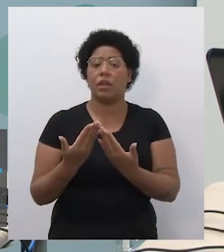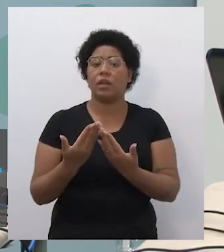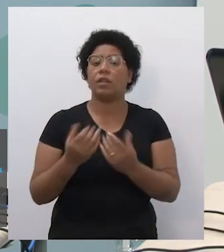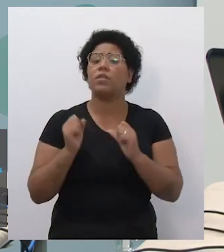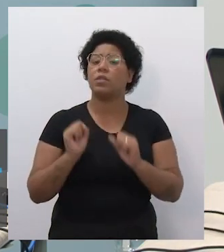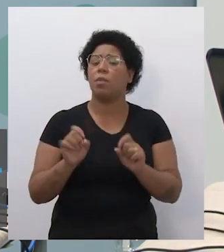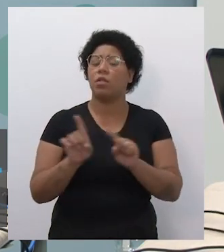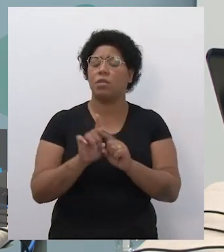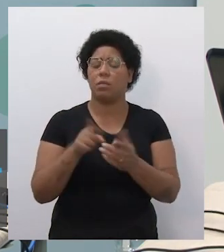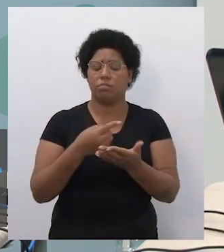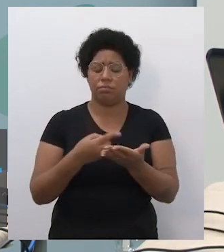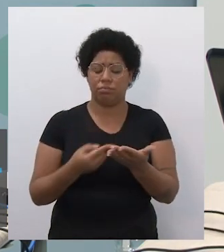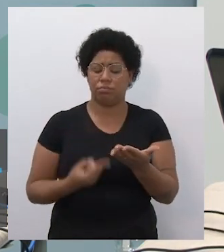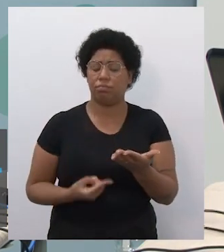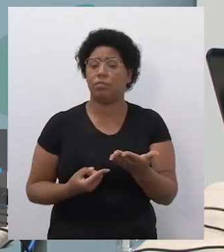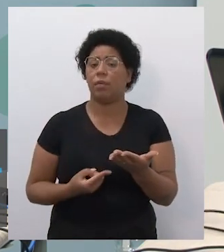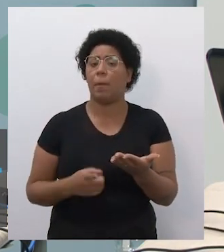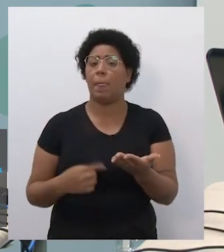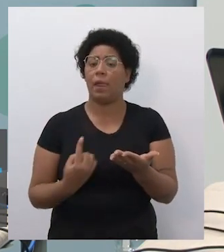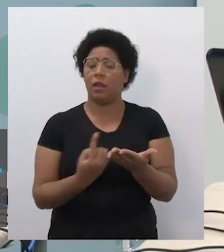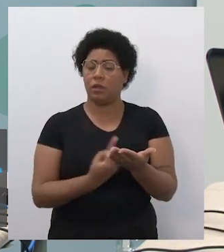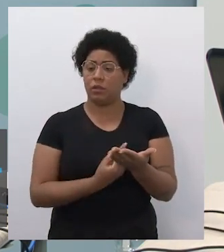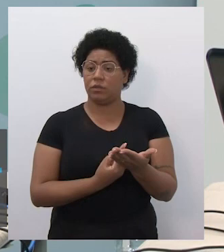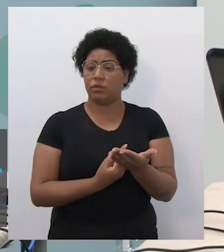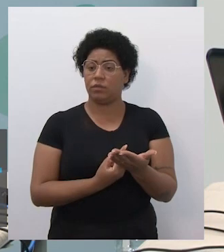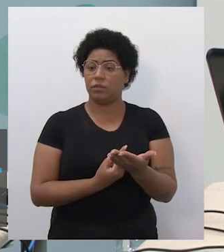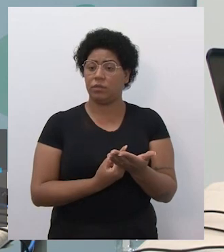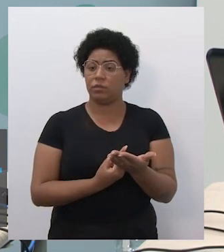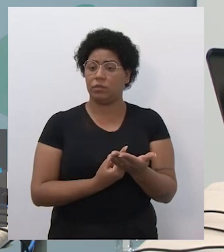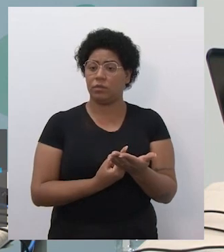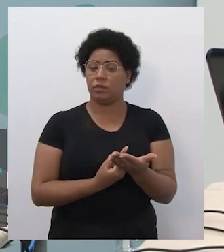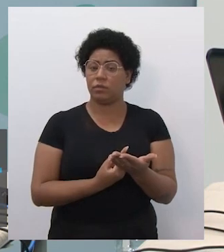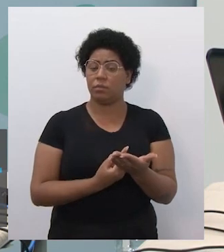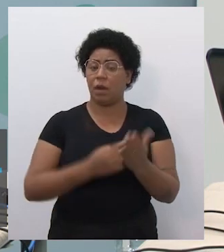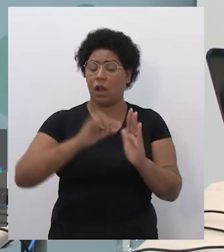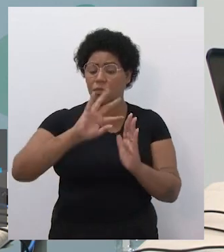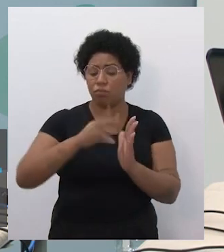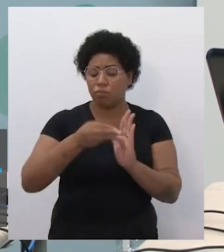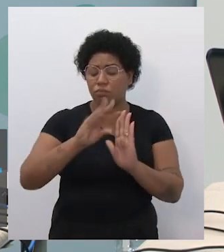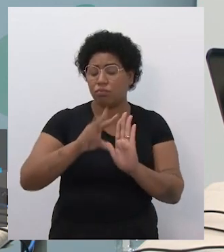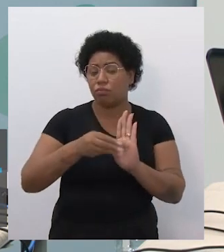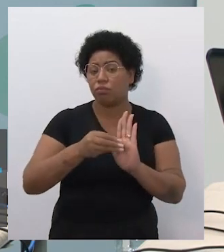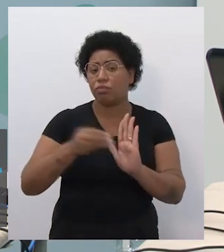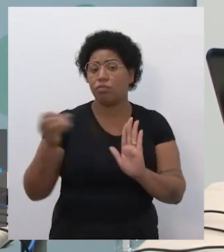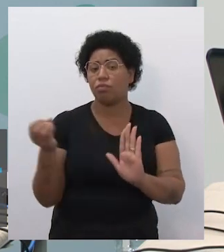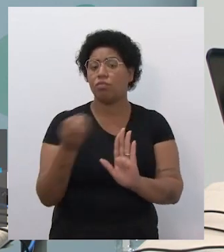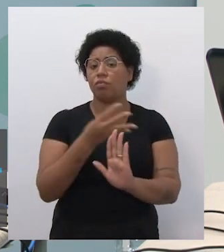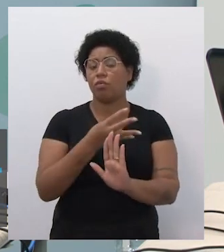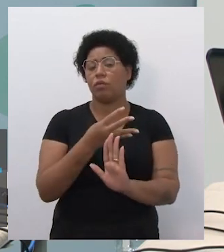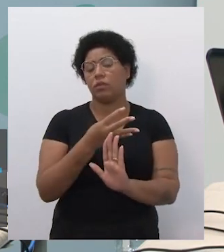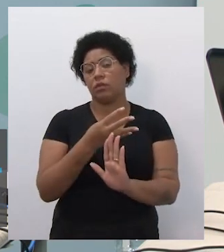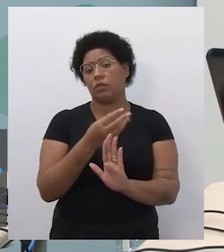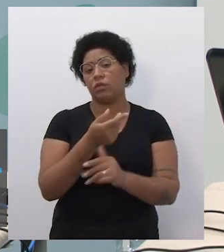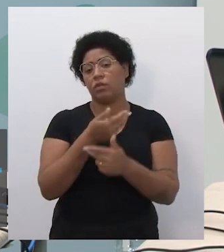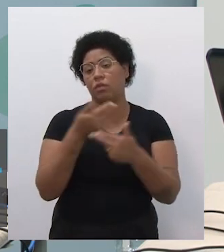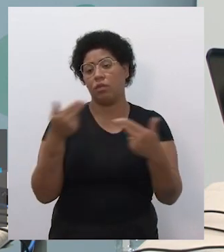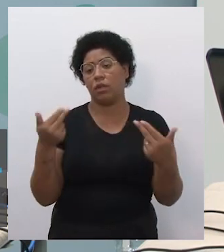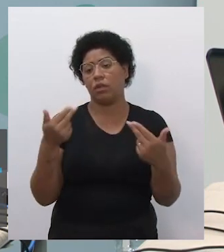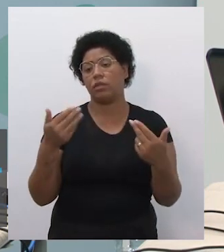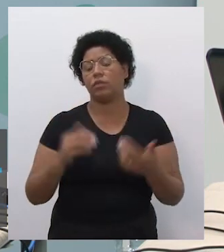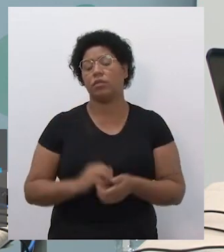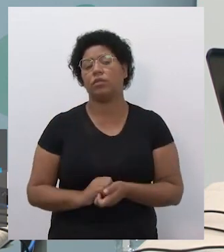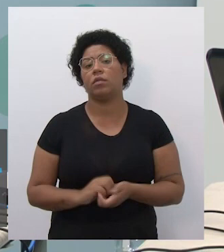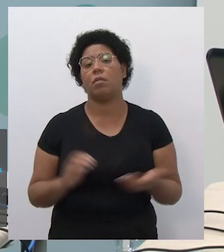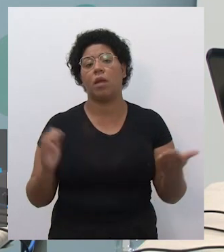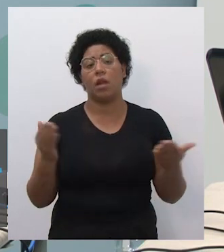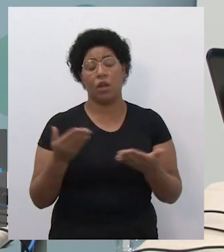esse material para que nós possamos introduzir novos elementos a partir dessa formação. Para essa revisitação, né,